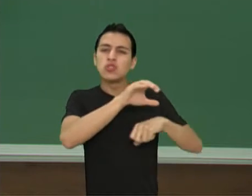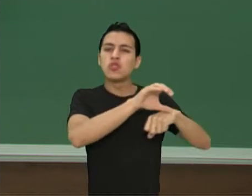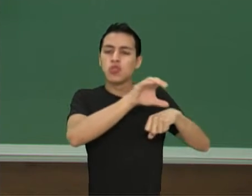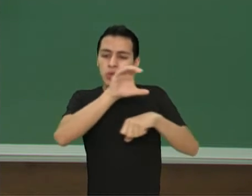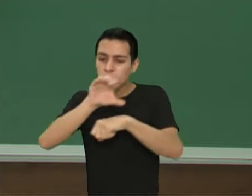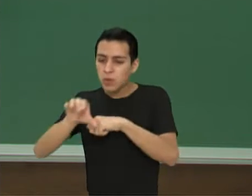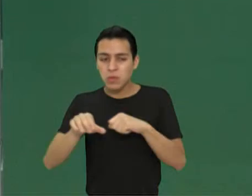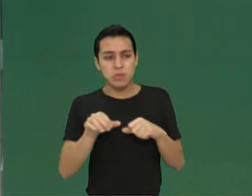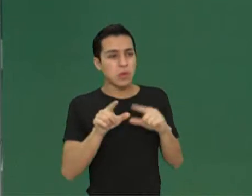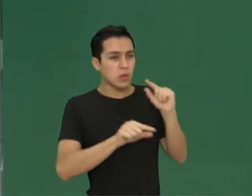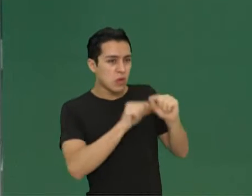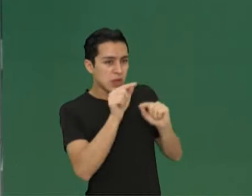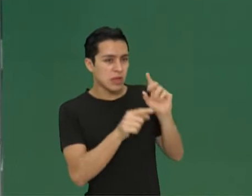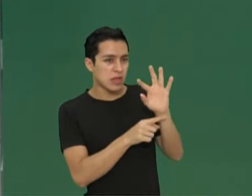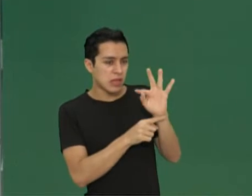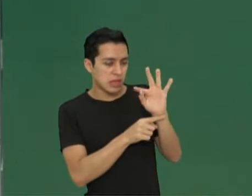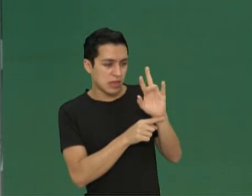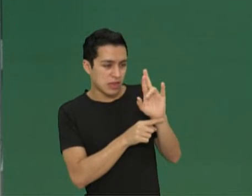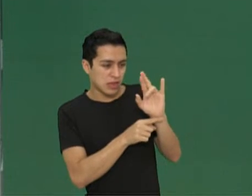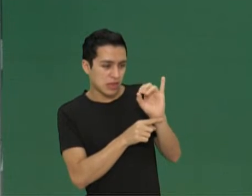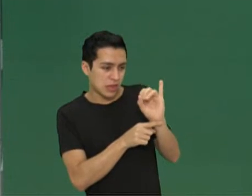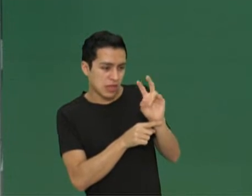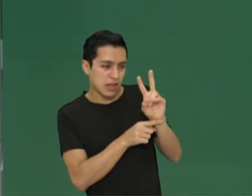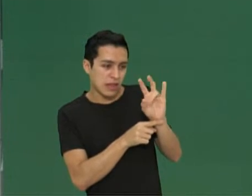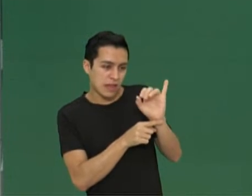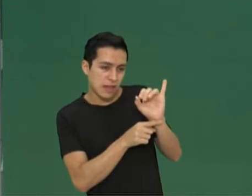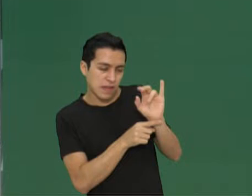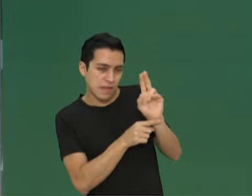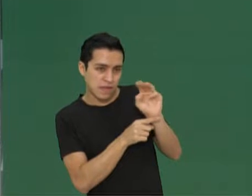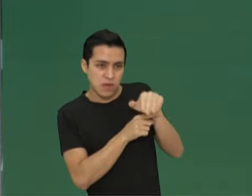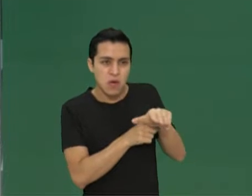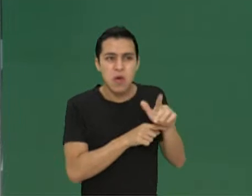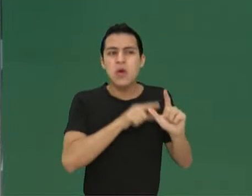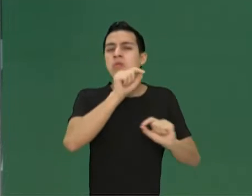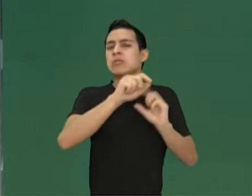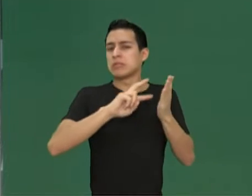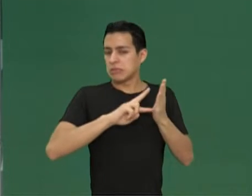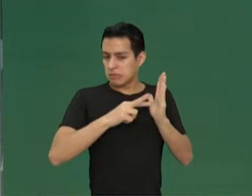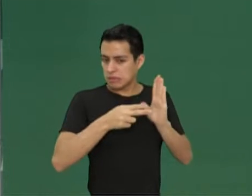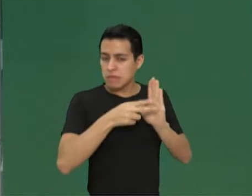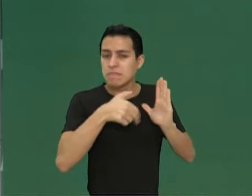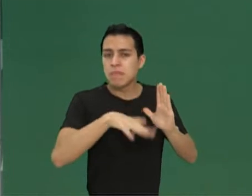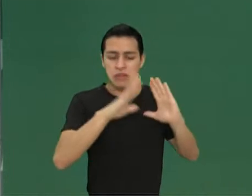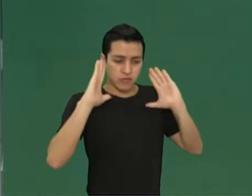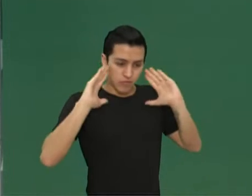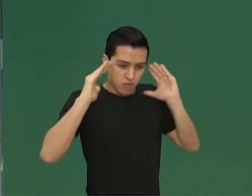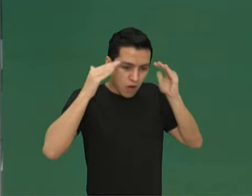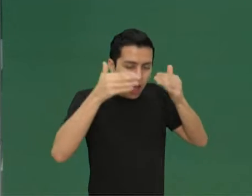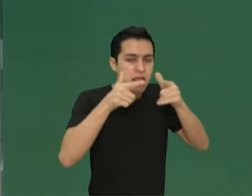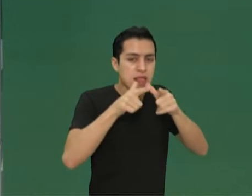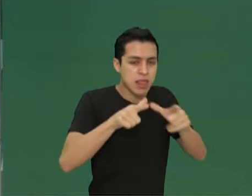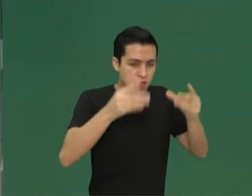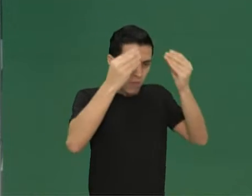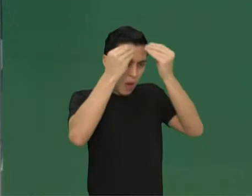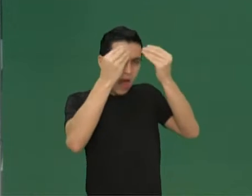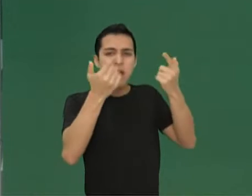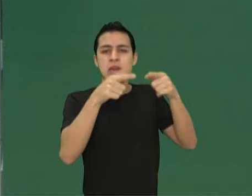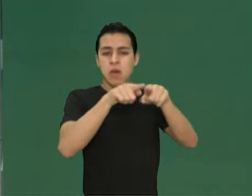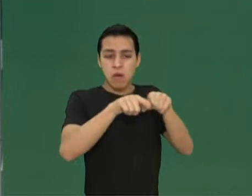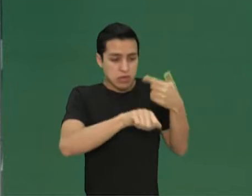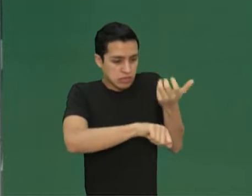que era o chamado Trivium, tá? Aqui um curso ligado à parte mais da linguagem, né, com matérias como